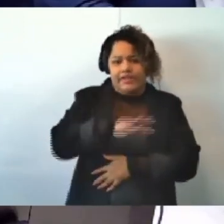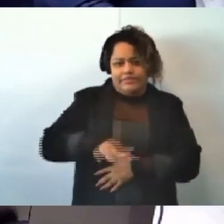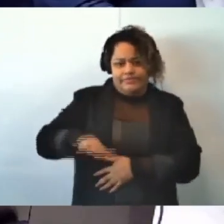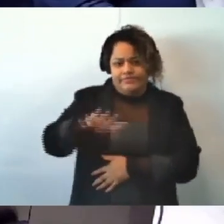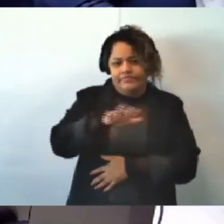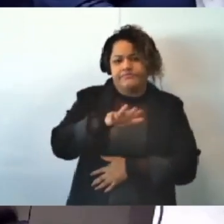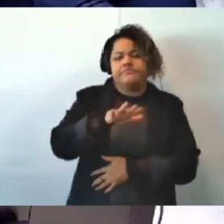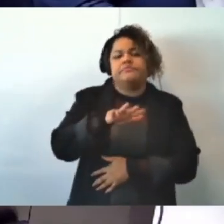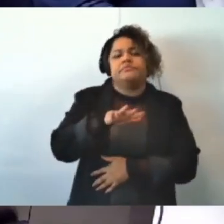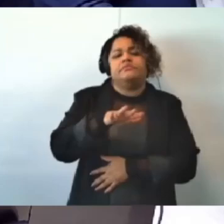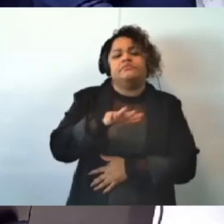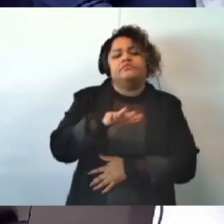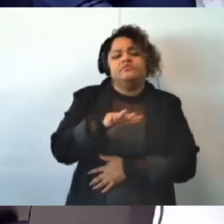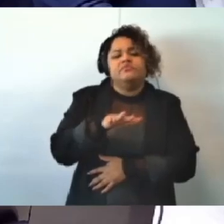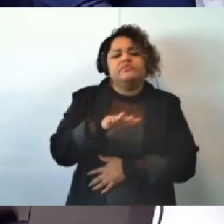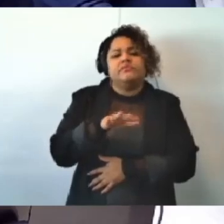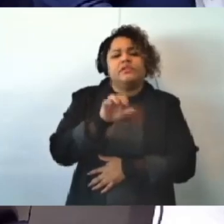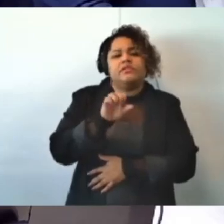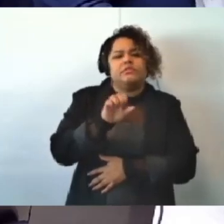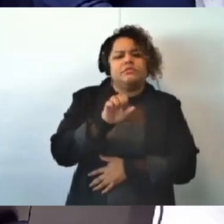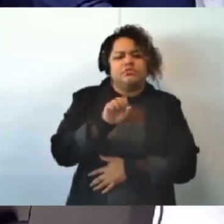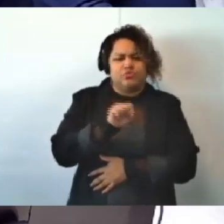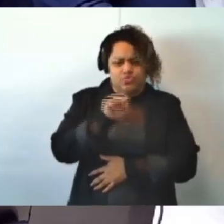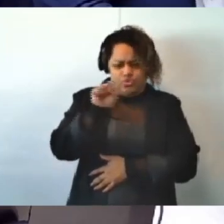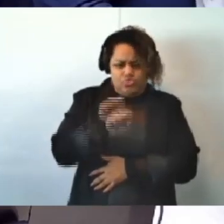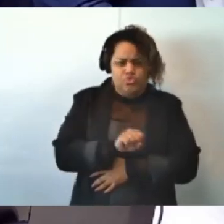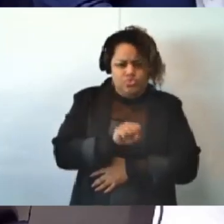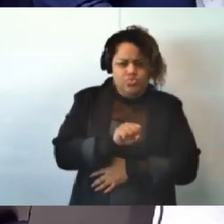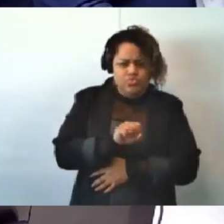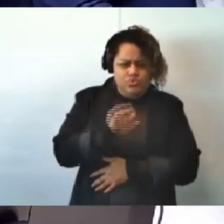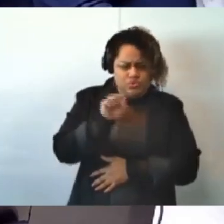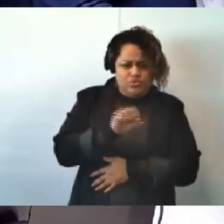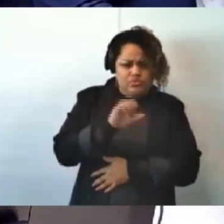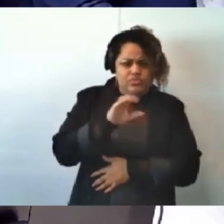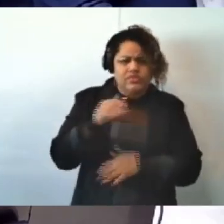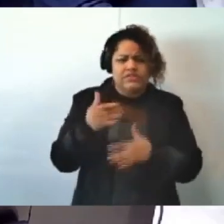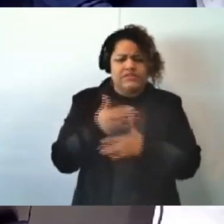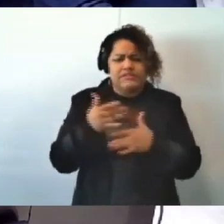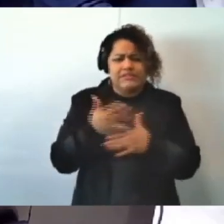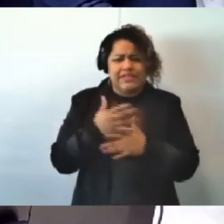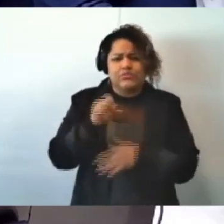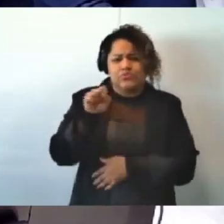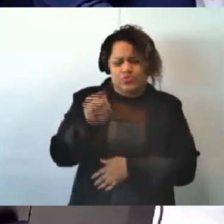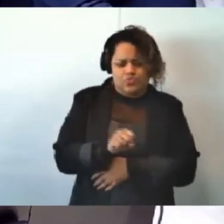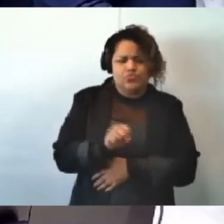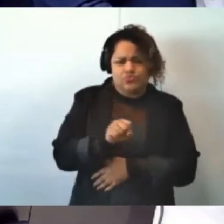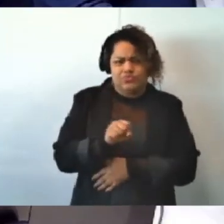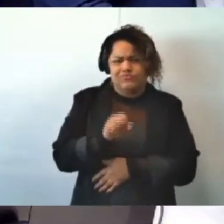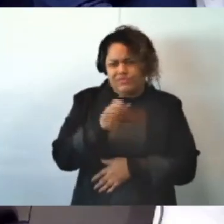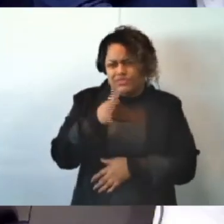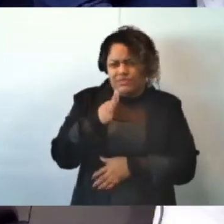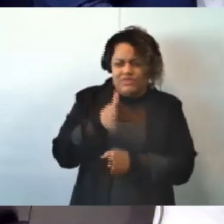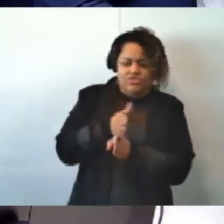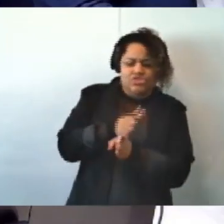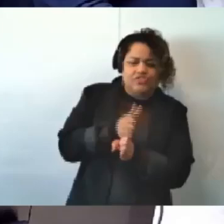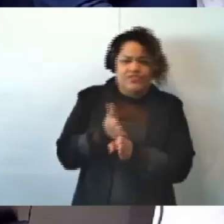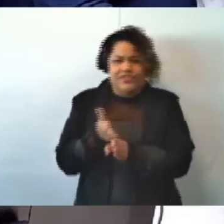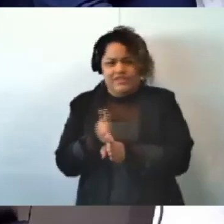da região sul, né? Ali ainda a gente pode falar que é centro-sul da cidade, né? Está na divisa, né? Tá bem na divisa